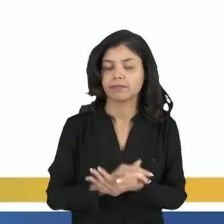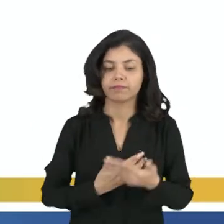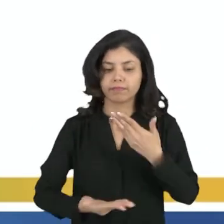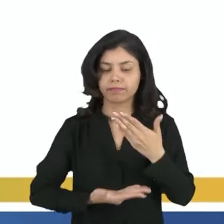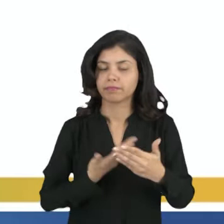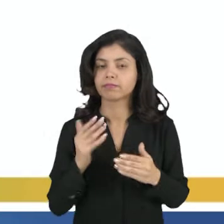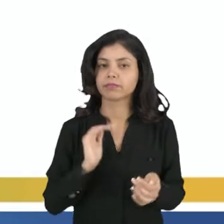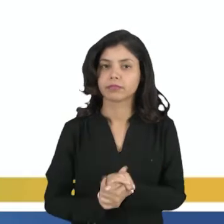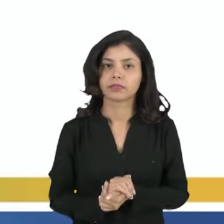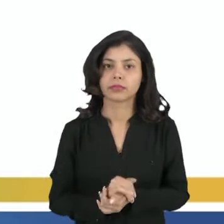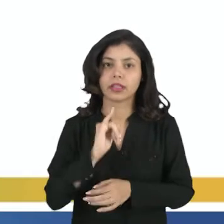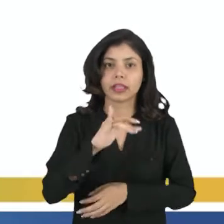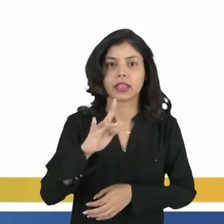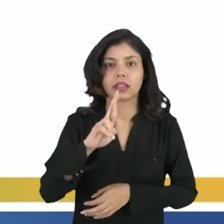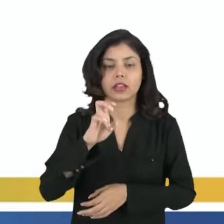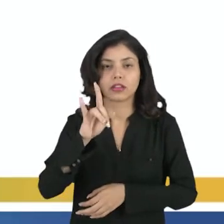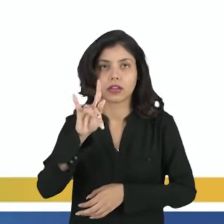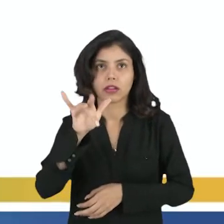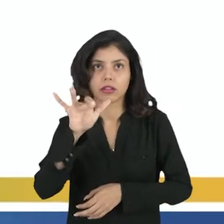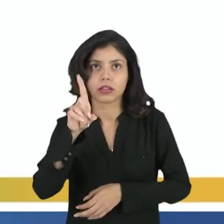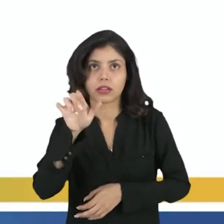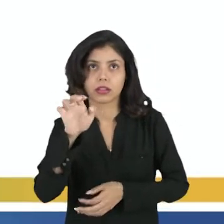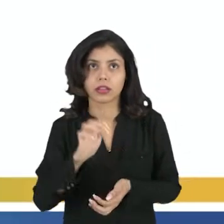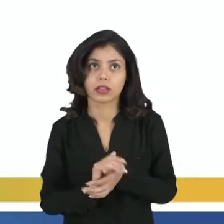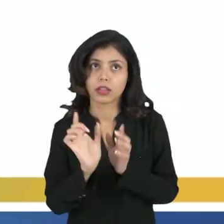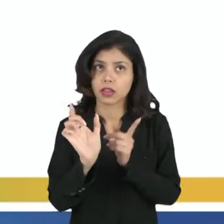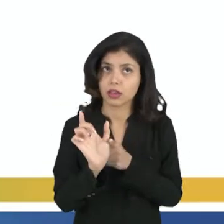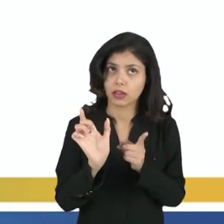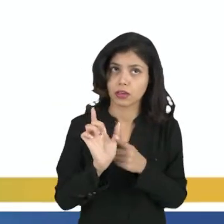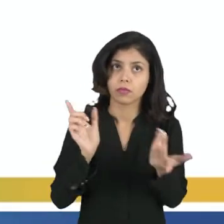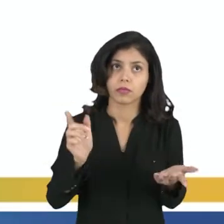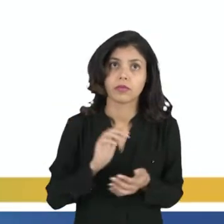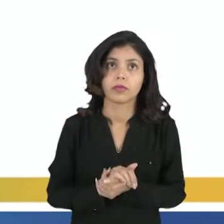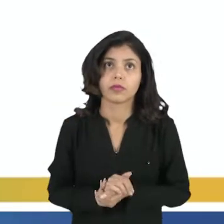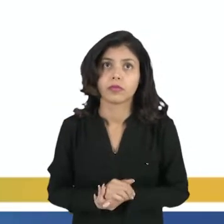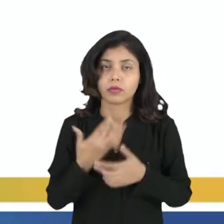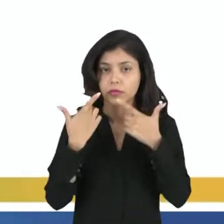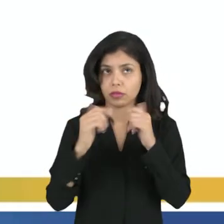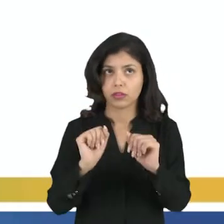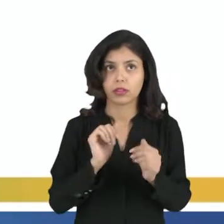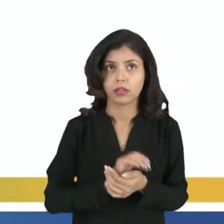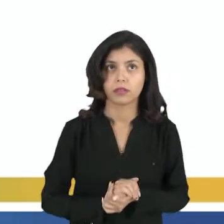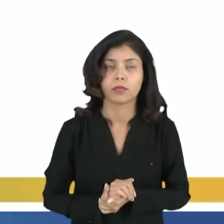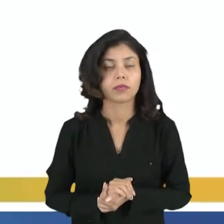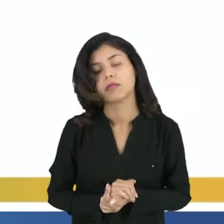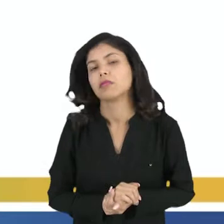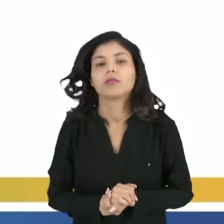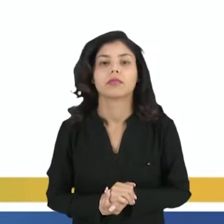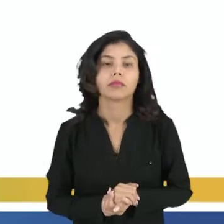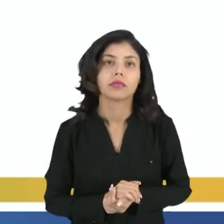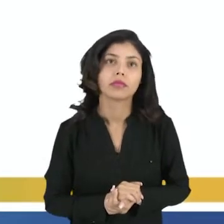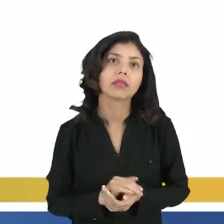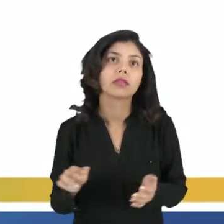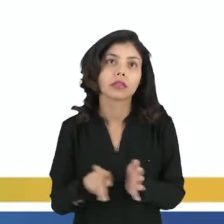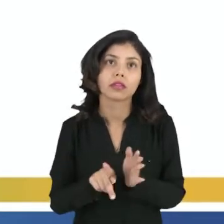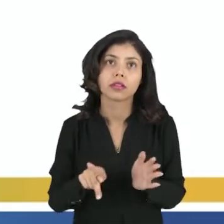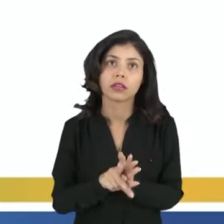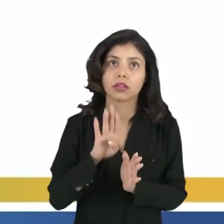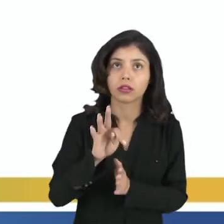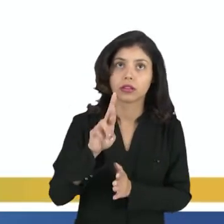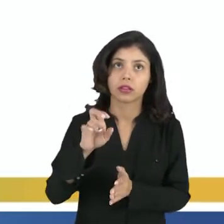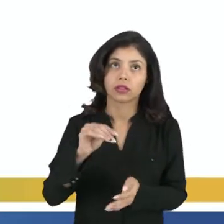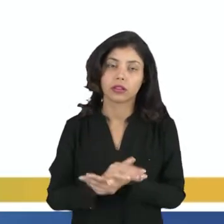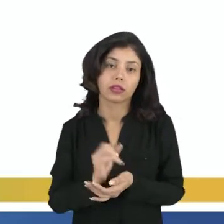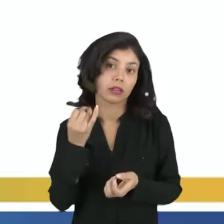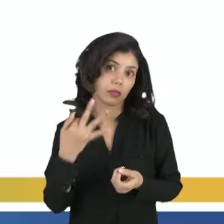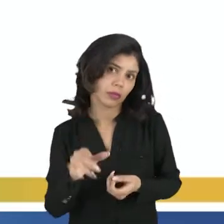com a intertextualidade, tá? Nas palavras do linguista aqui, né, do linguista em si, o Bakhtin,